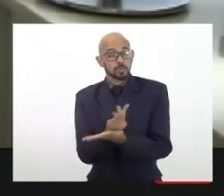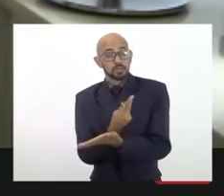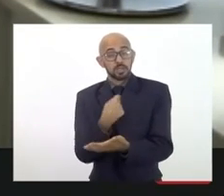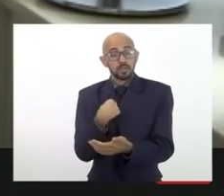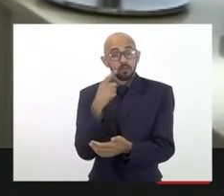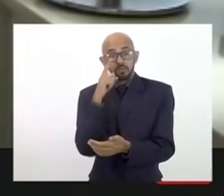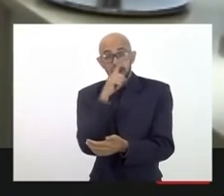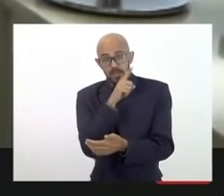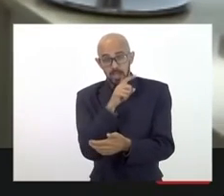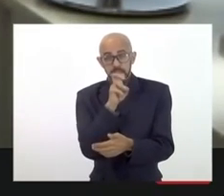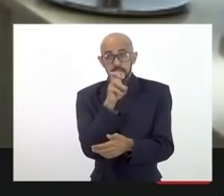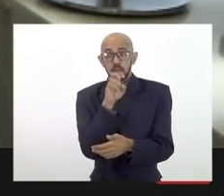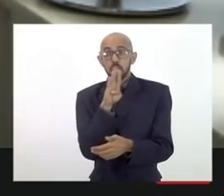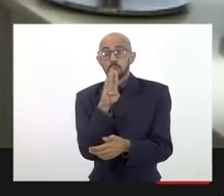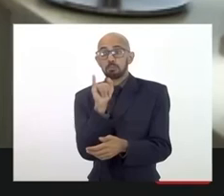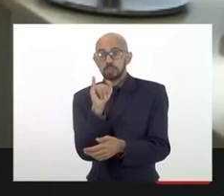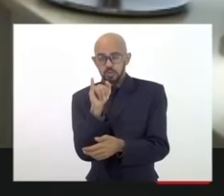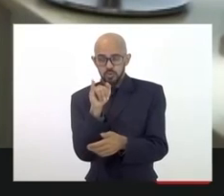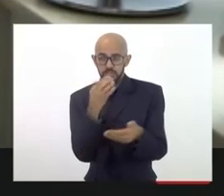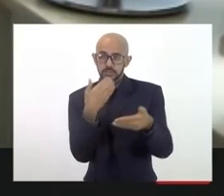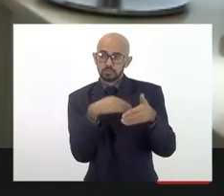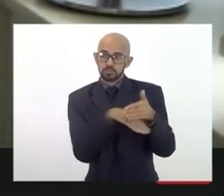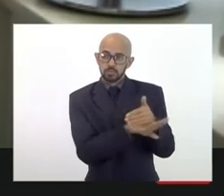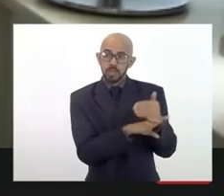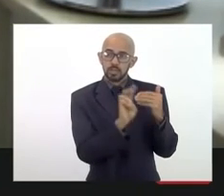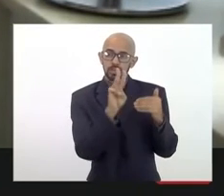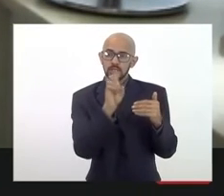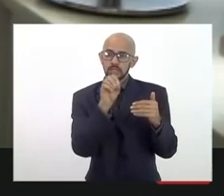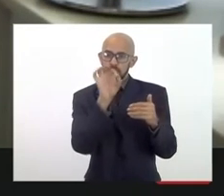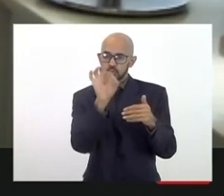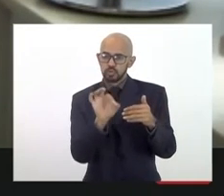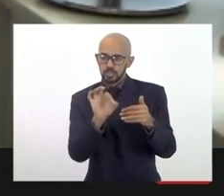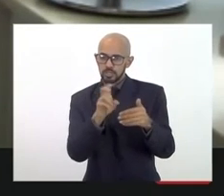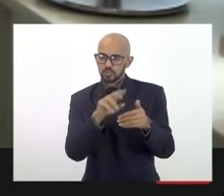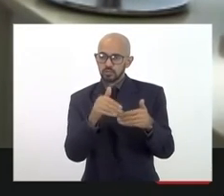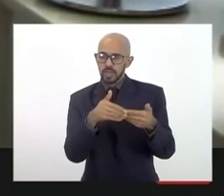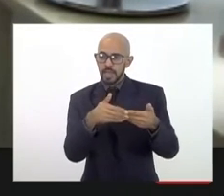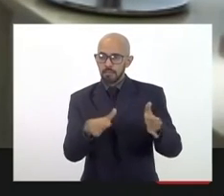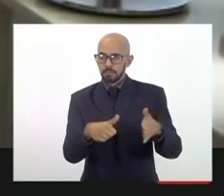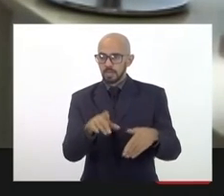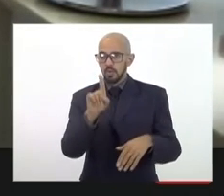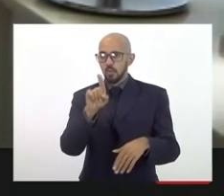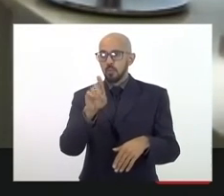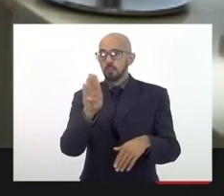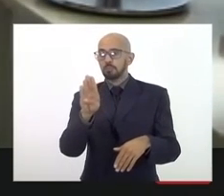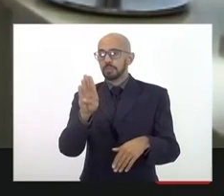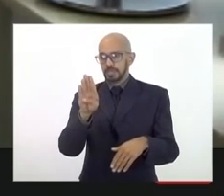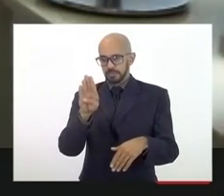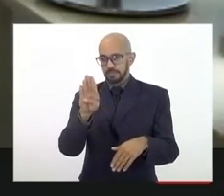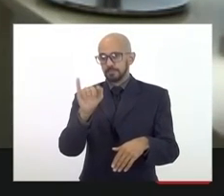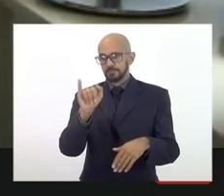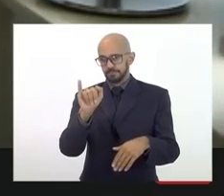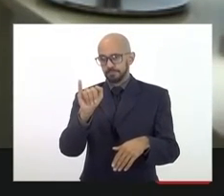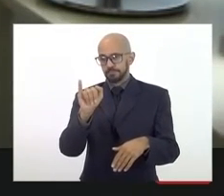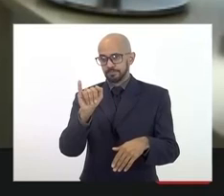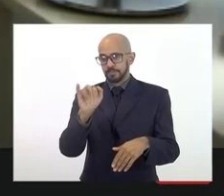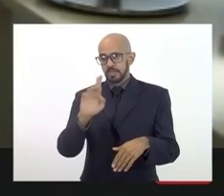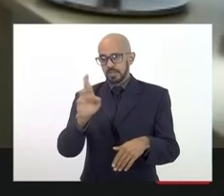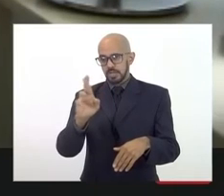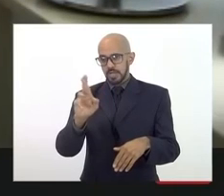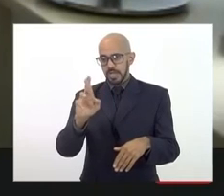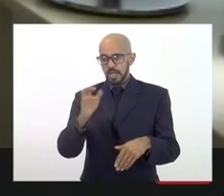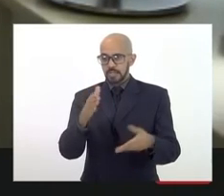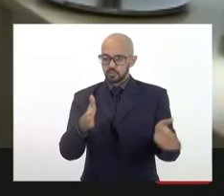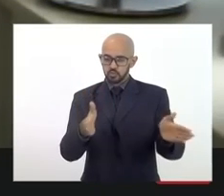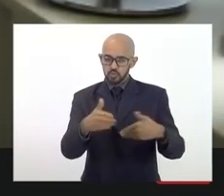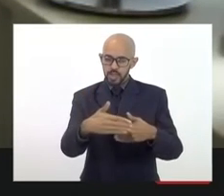bilhões, 30%, nós vamos abrir o Fundo Soberano com 1,5 bilhão no caixa. Já uma boa